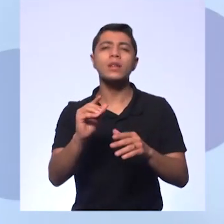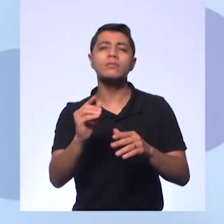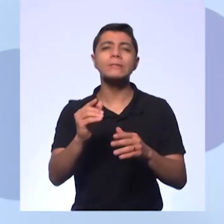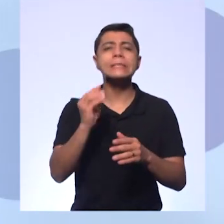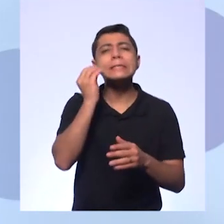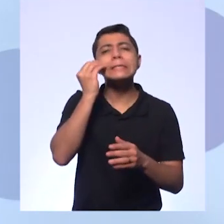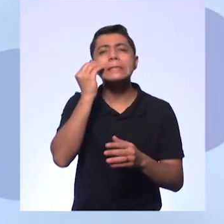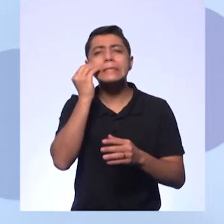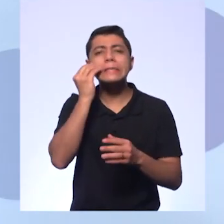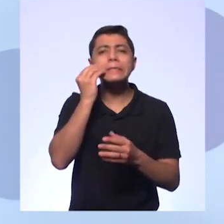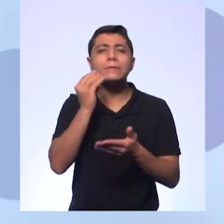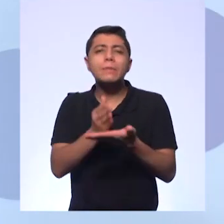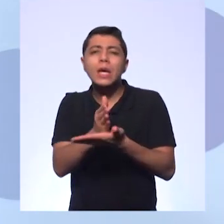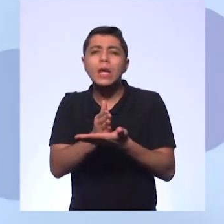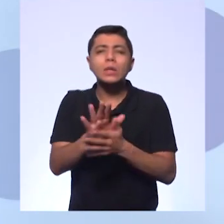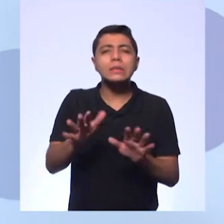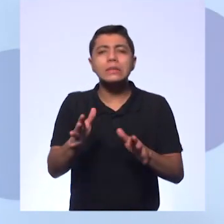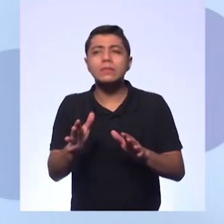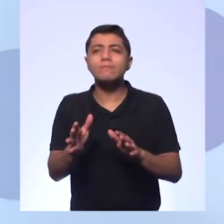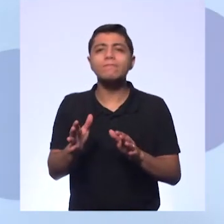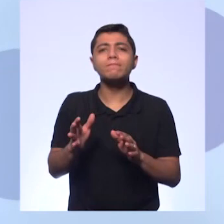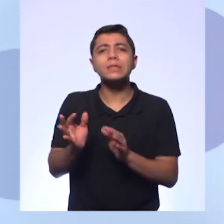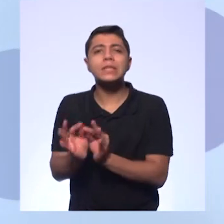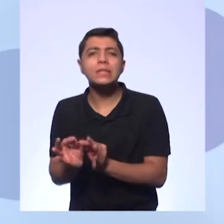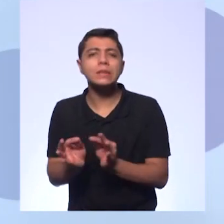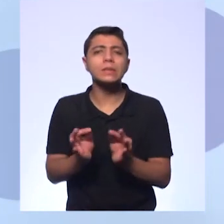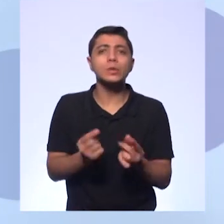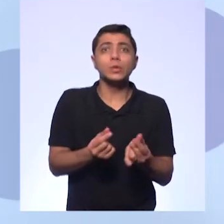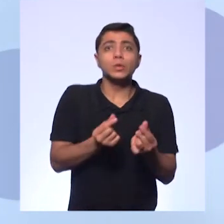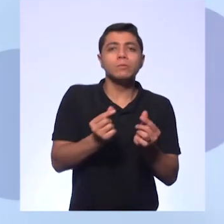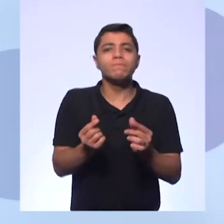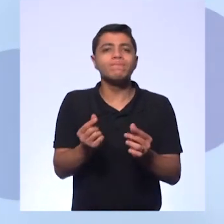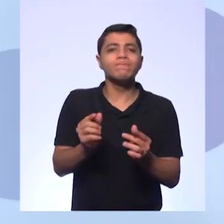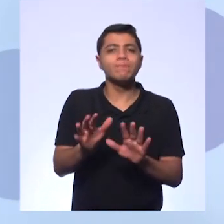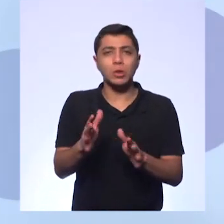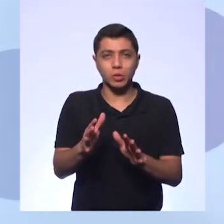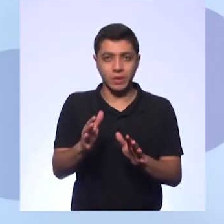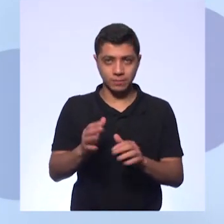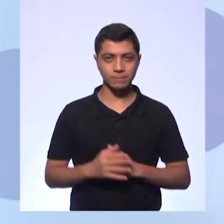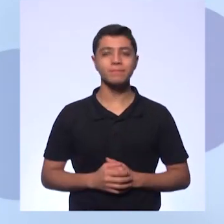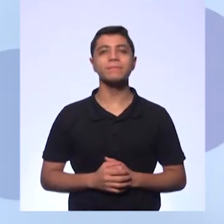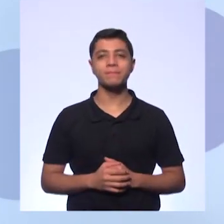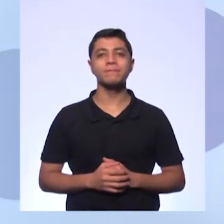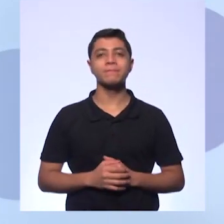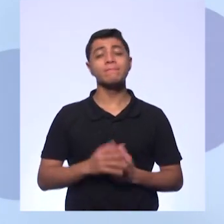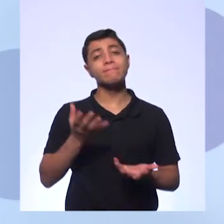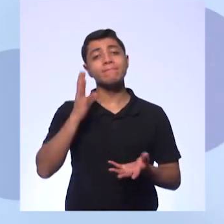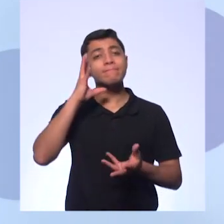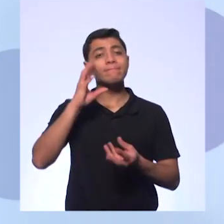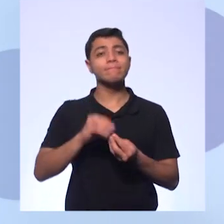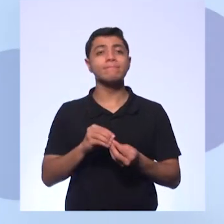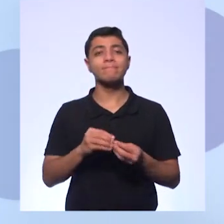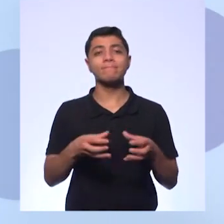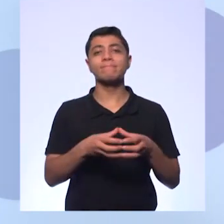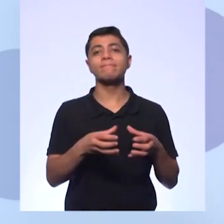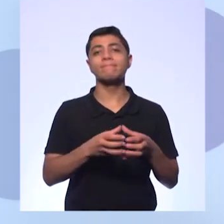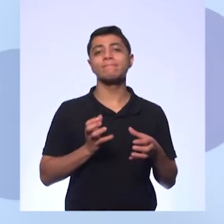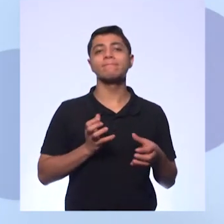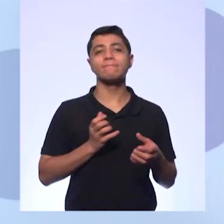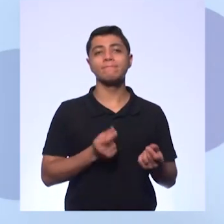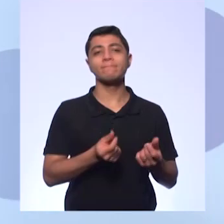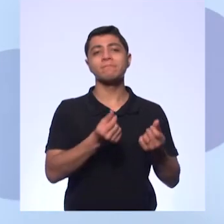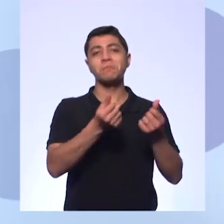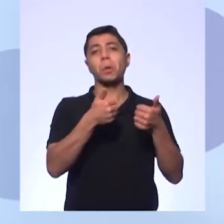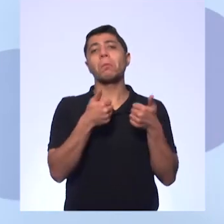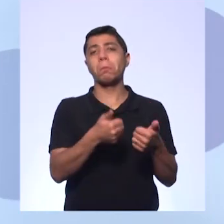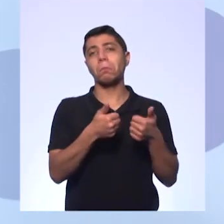atendido por todo esse processo revolucionário. Ou seja, se a gente for pegar um saldo ali, os burgueses se deram melhor nesse processo todo. Falando nisso,